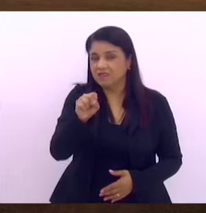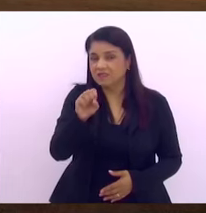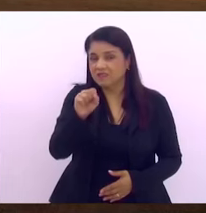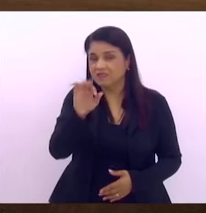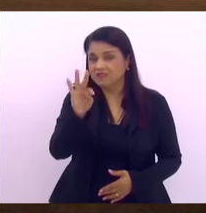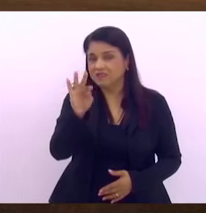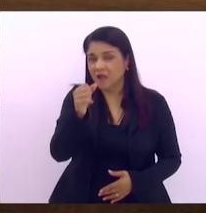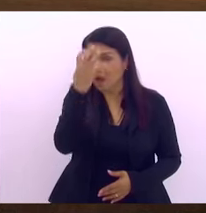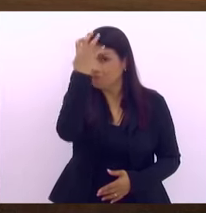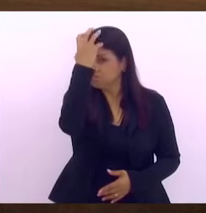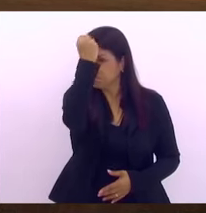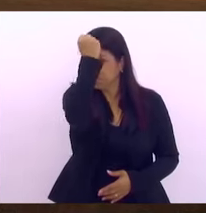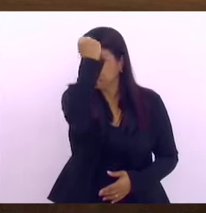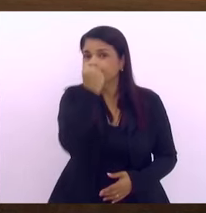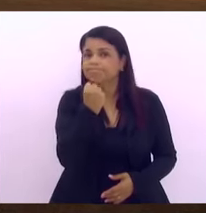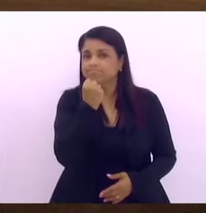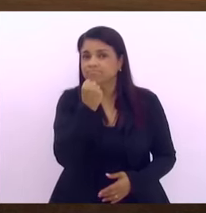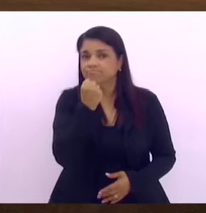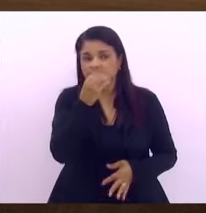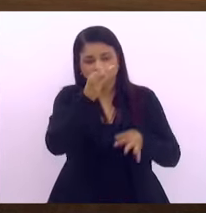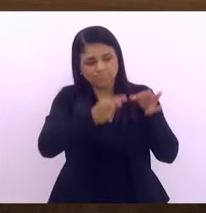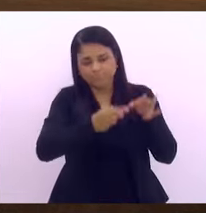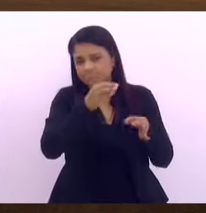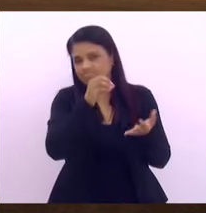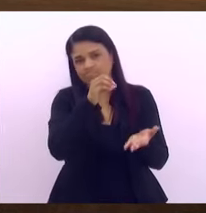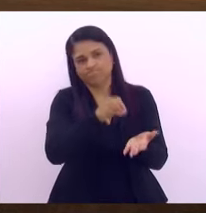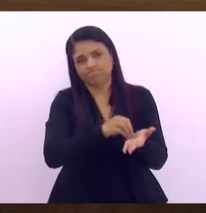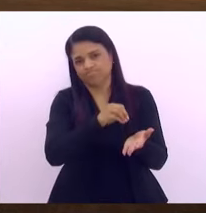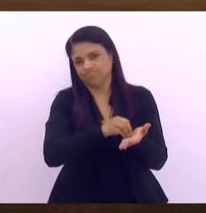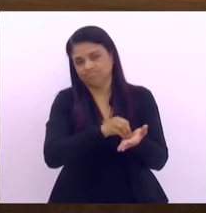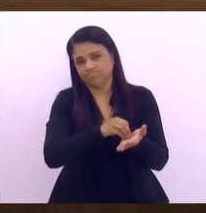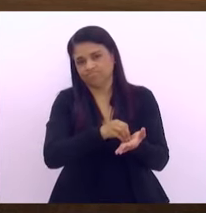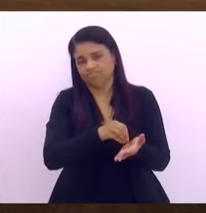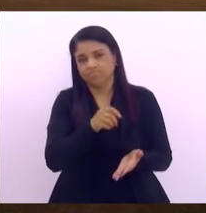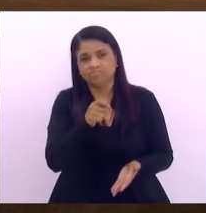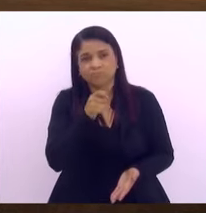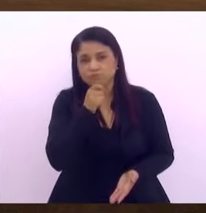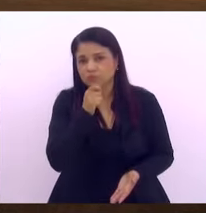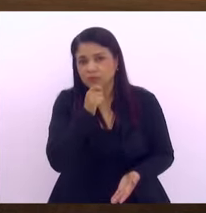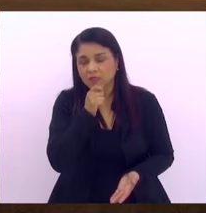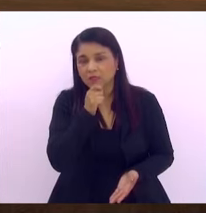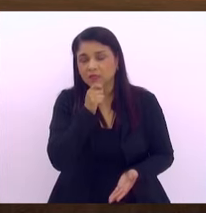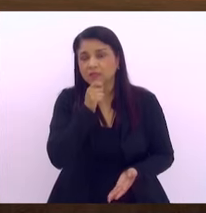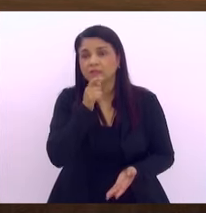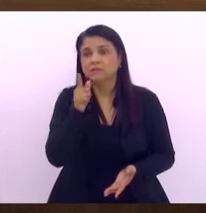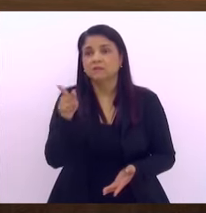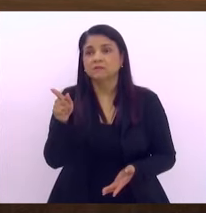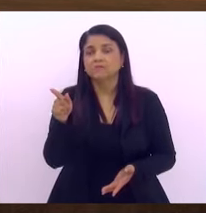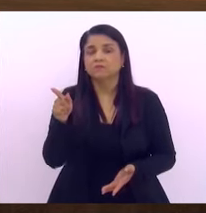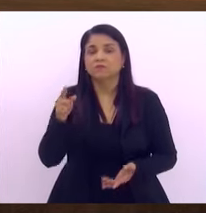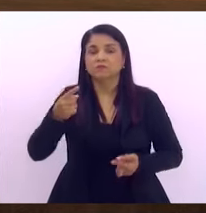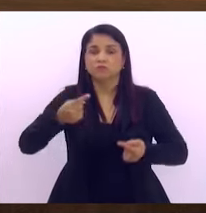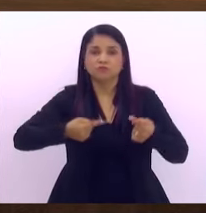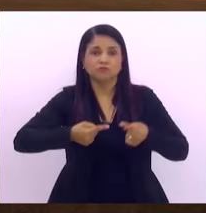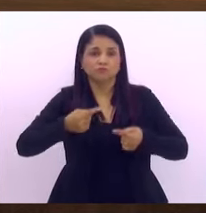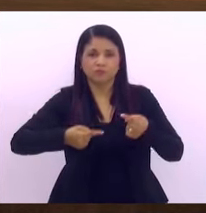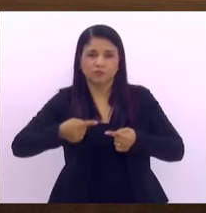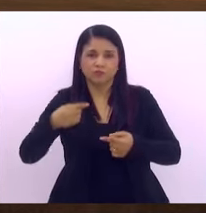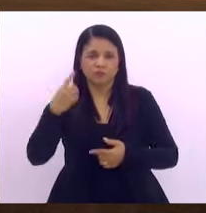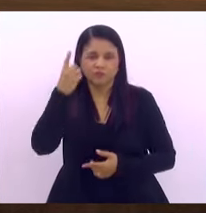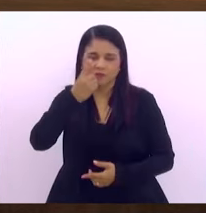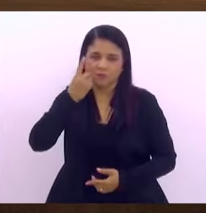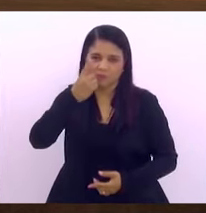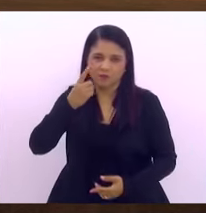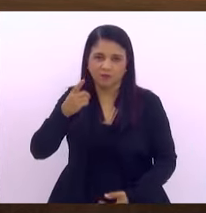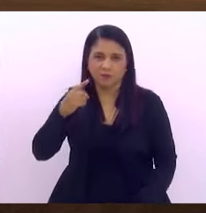justificativa. Razão pela qual, senhor presidente, eu não vou entrar no mérito com a minha querida Dani Balbi, senão seria infindável nós